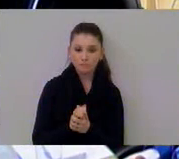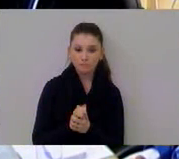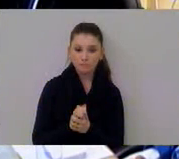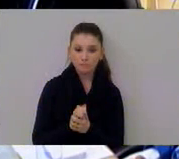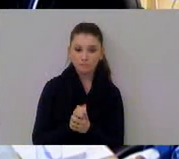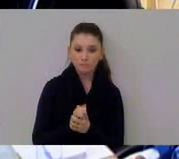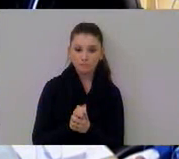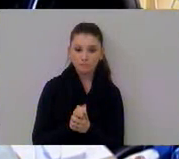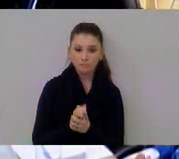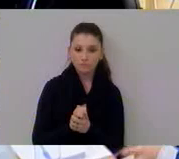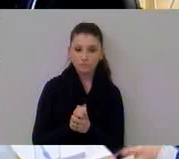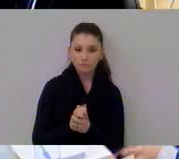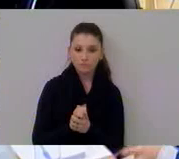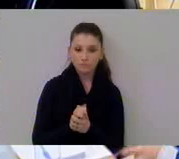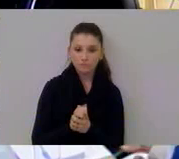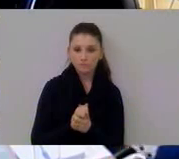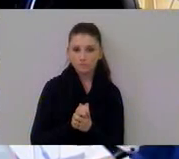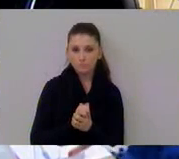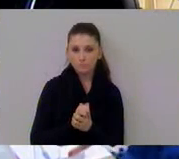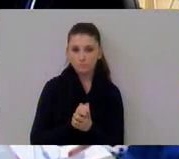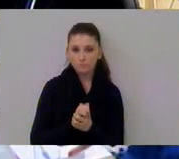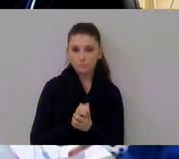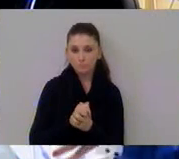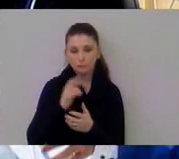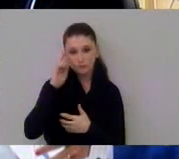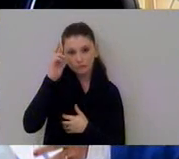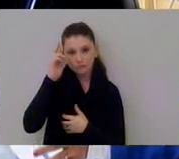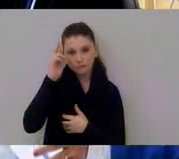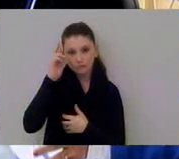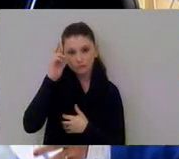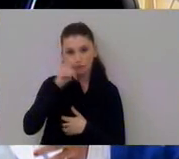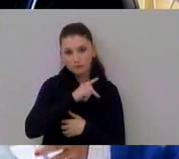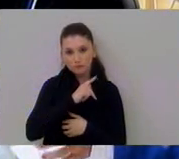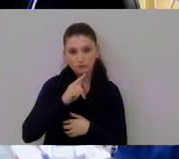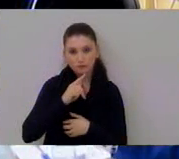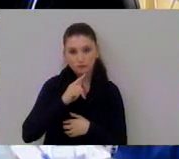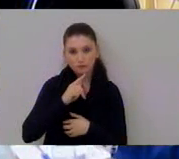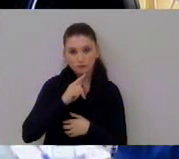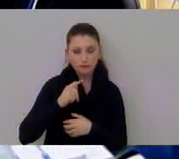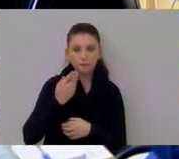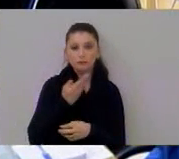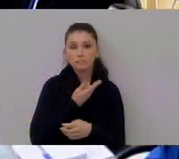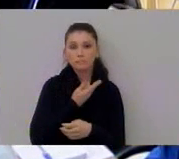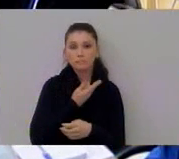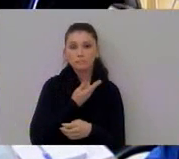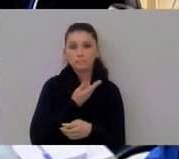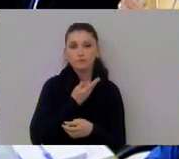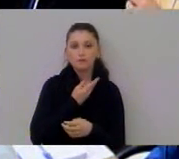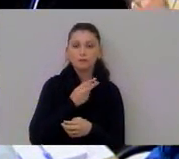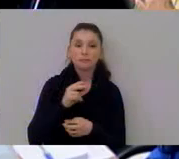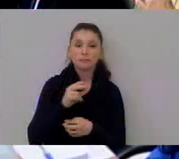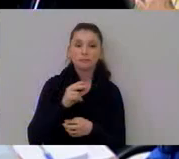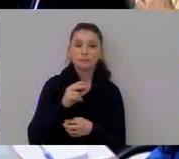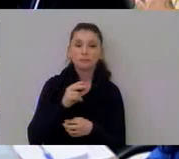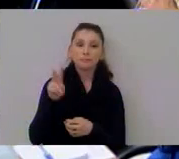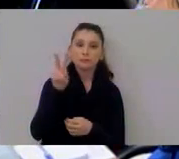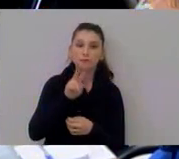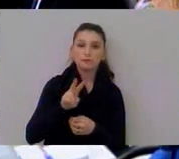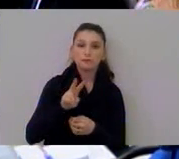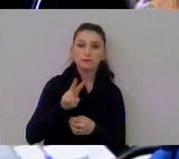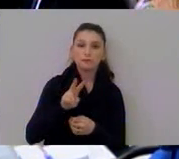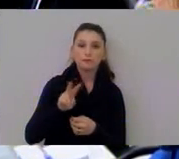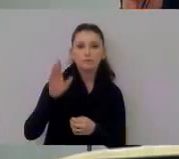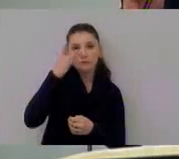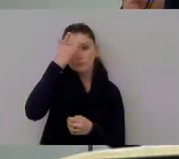Senhor presidente, a mesa, colegas vereadores, ao público que faz presente, em especial